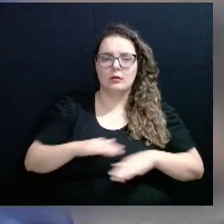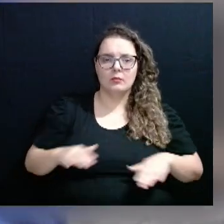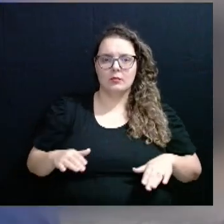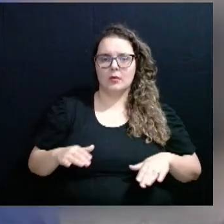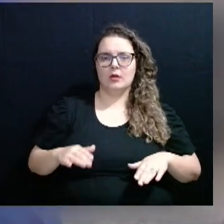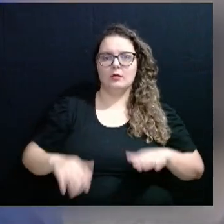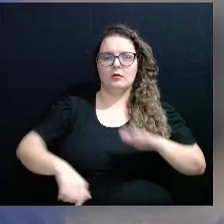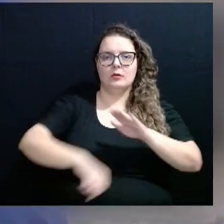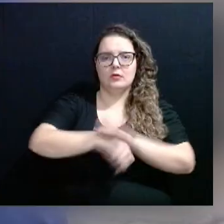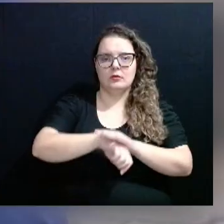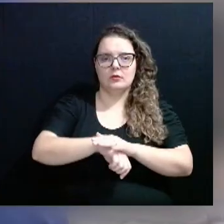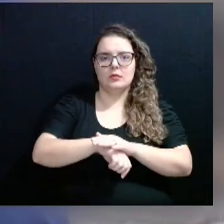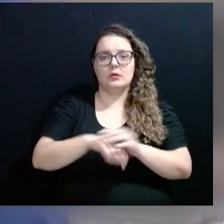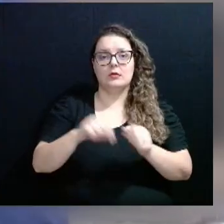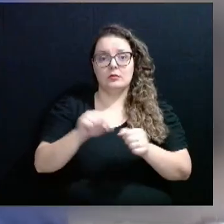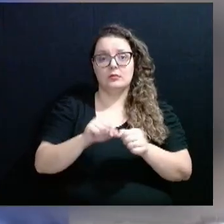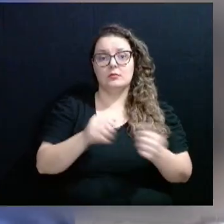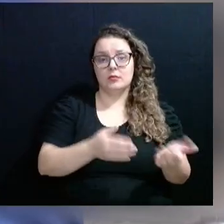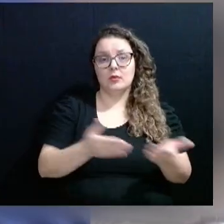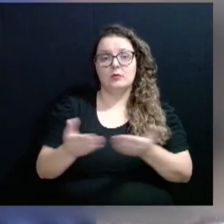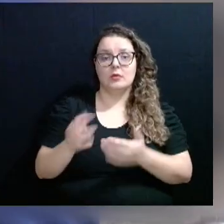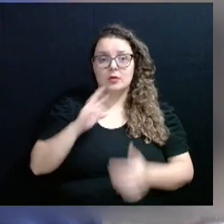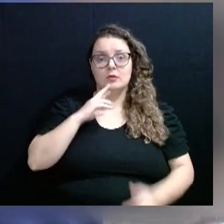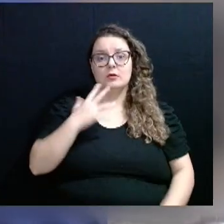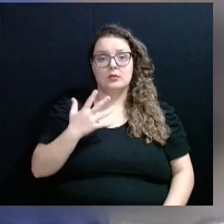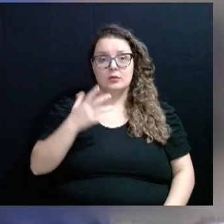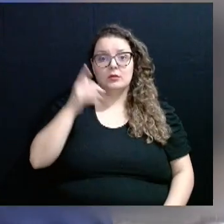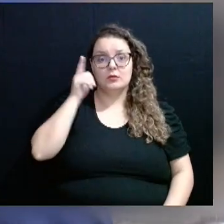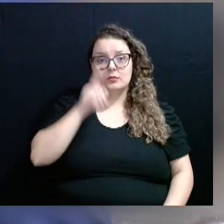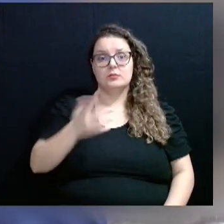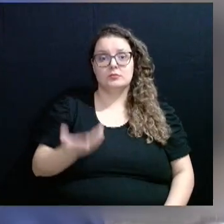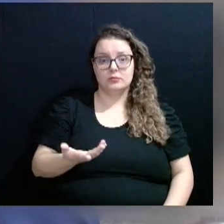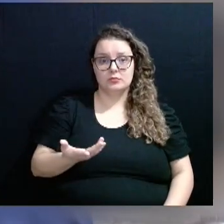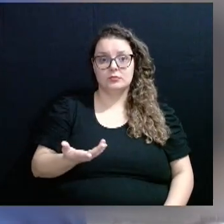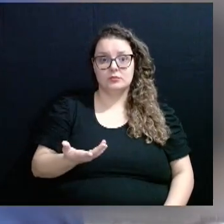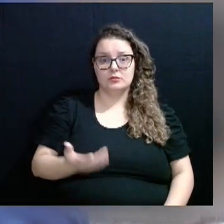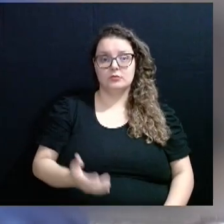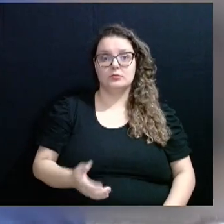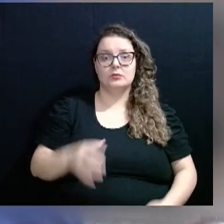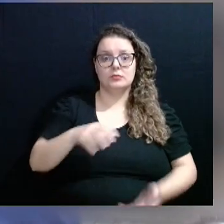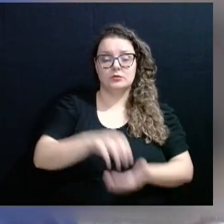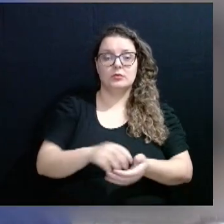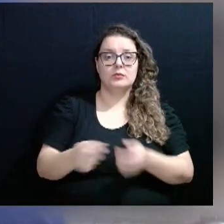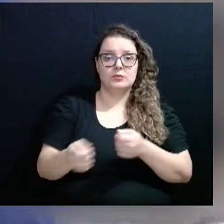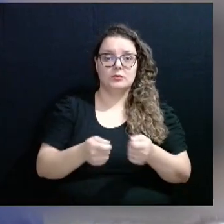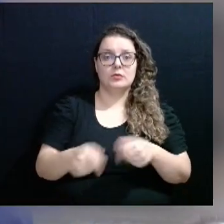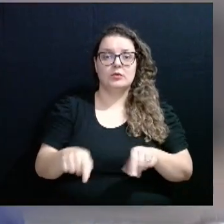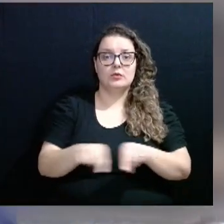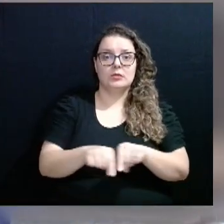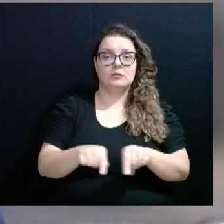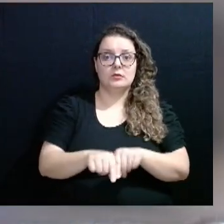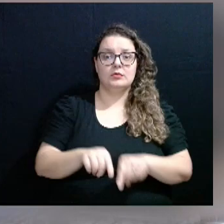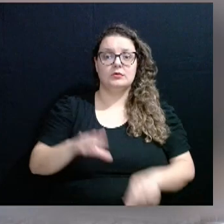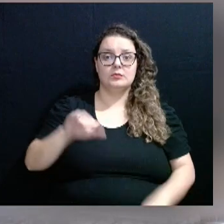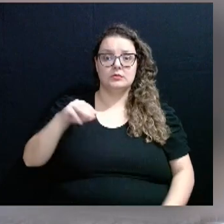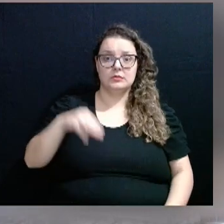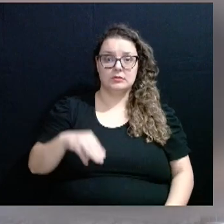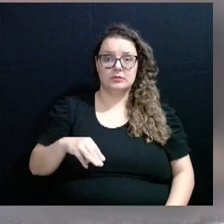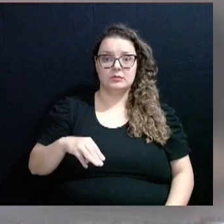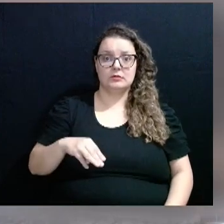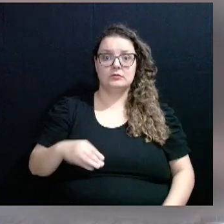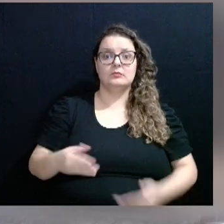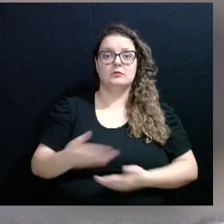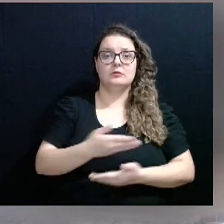apresentação dos resultados que têm sido alcançados através do Centro de Controle e também do SIM, que é o Centro Integrado Metropolitano, que